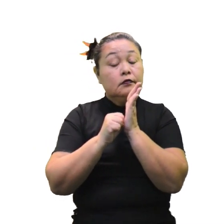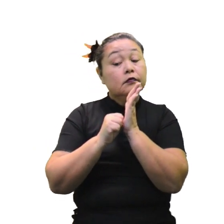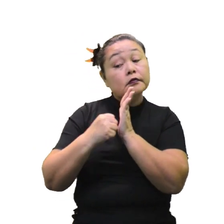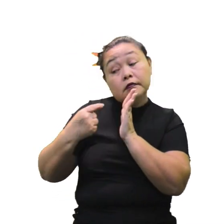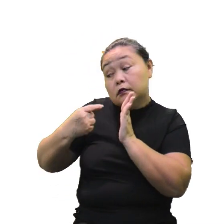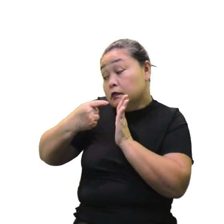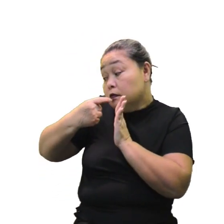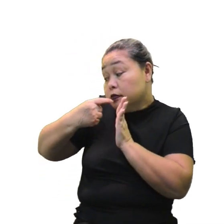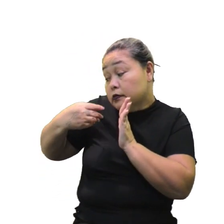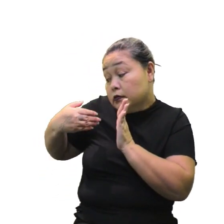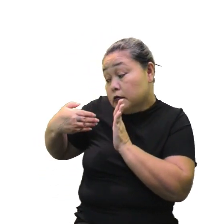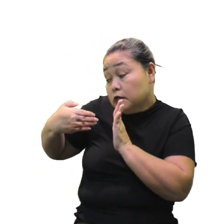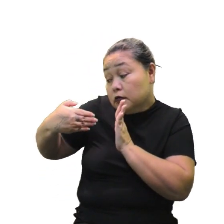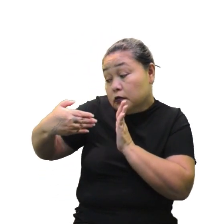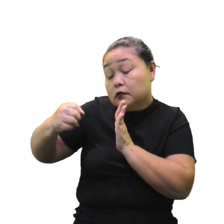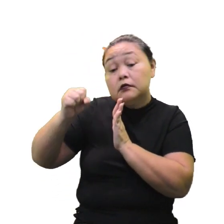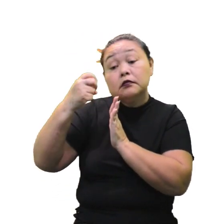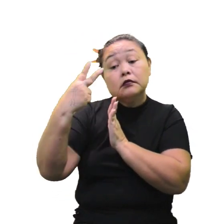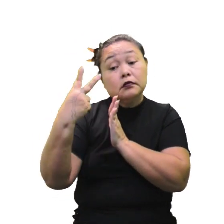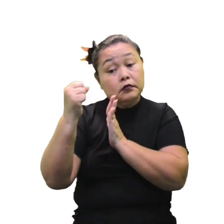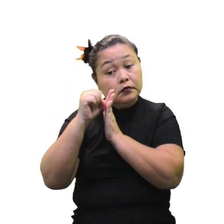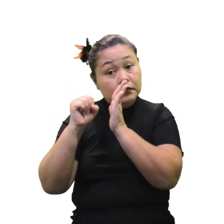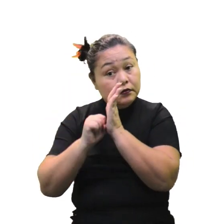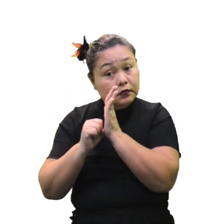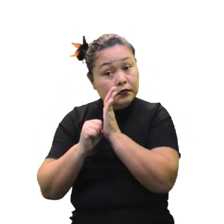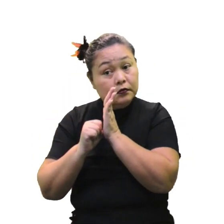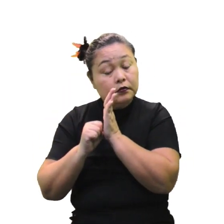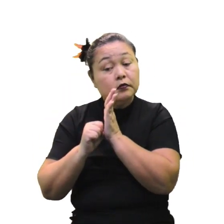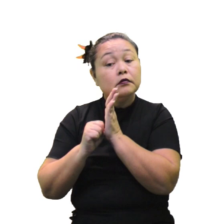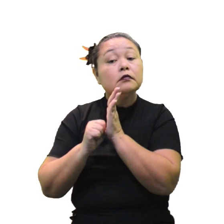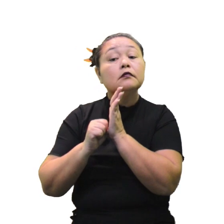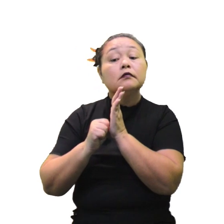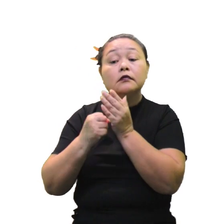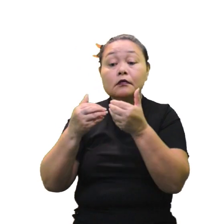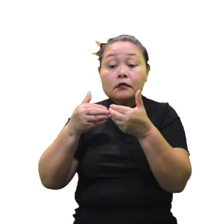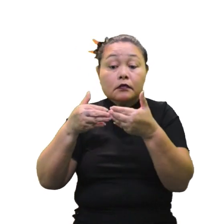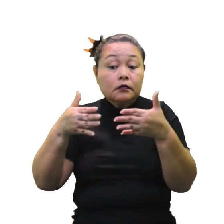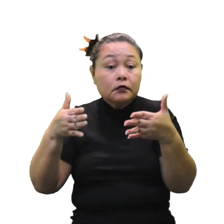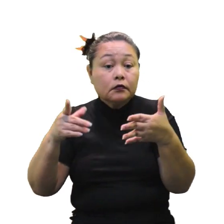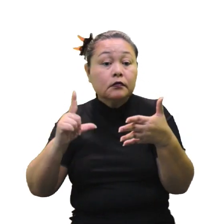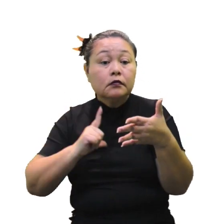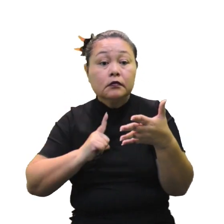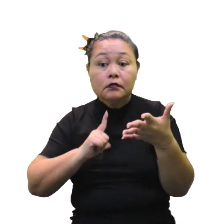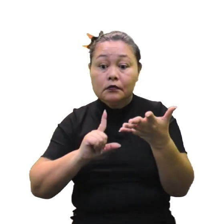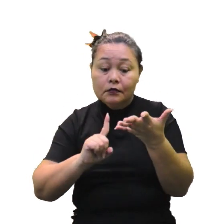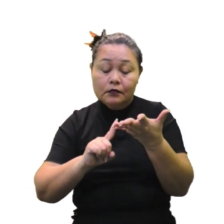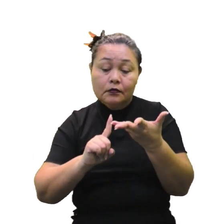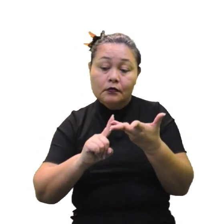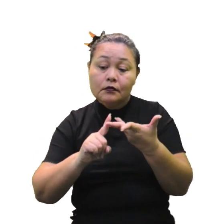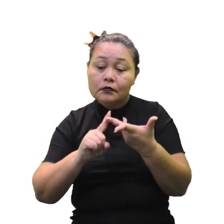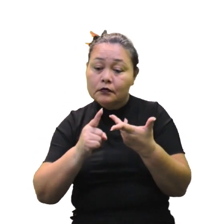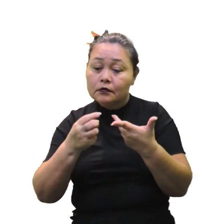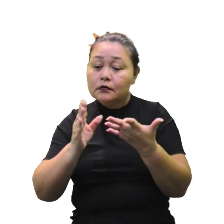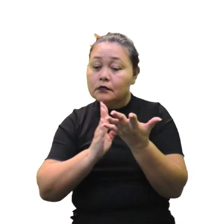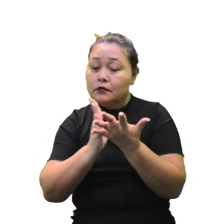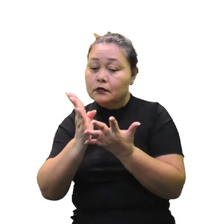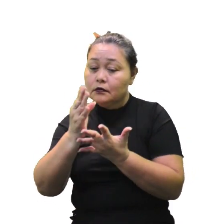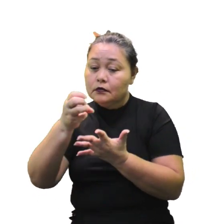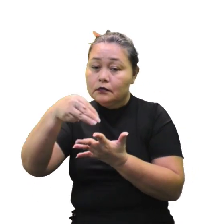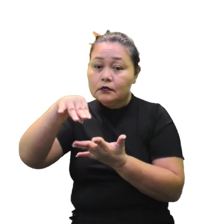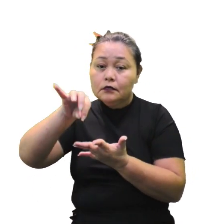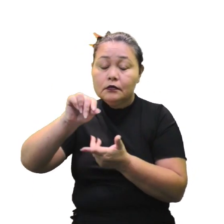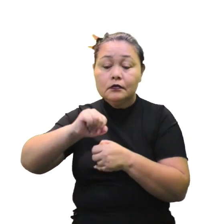estamos falando aqui dos últimos dois séculos. Sua introdução diversifica a matriz de energia